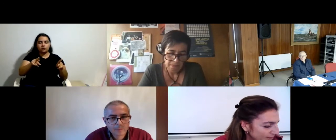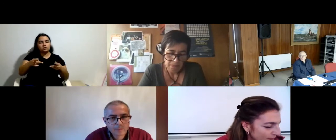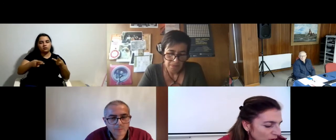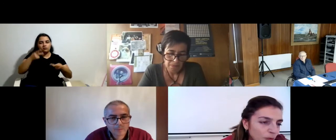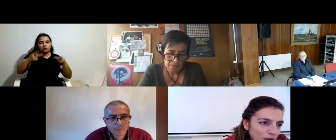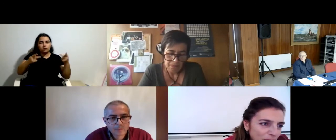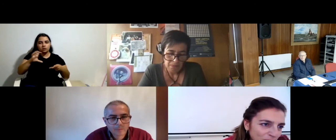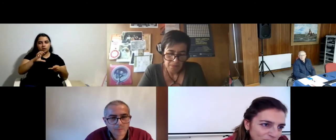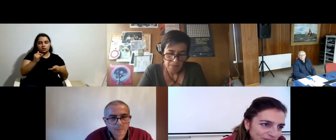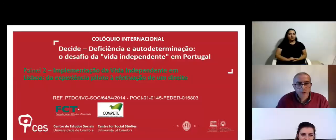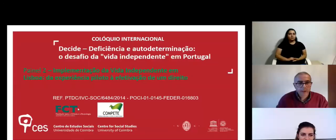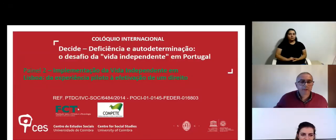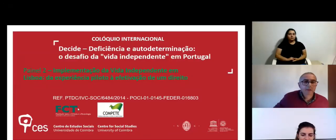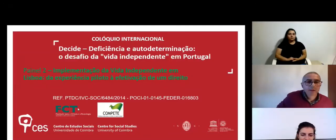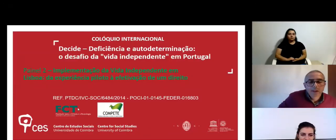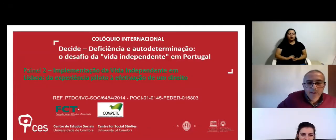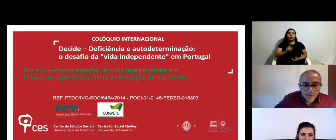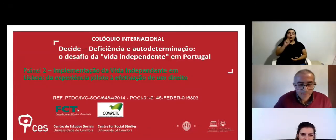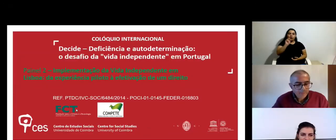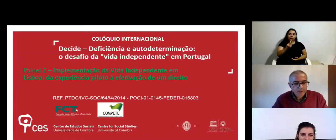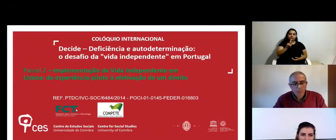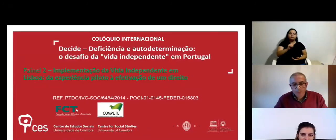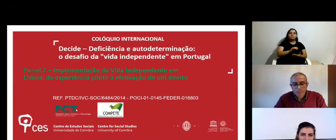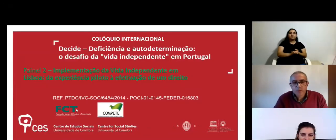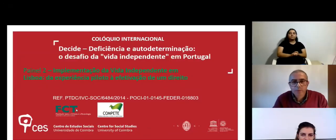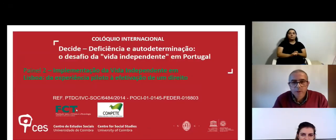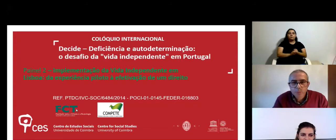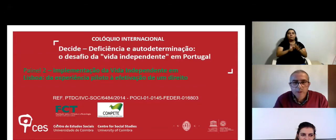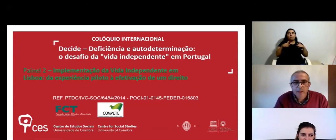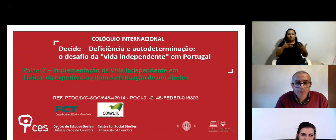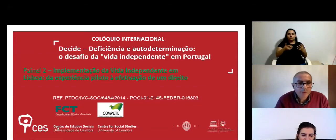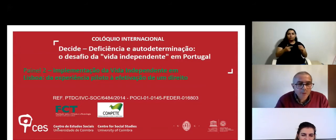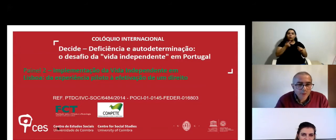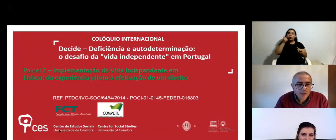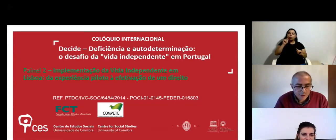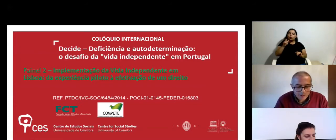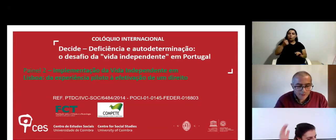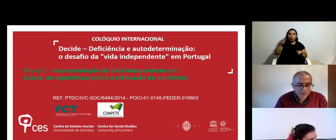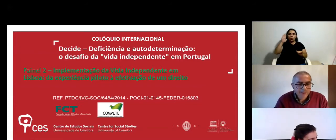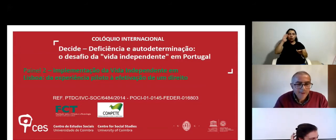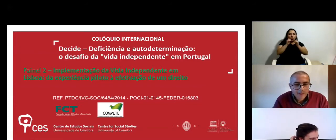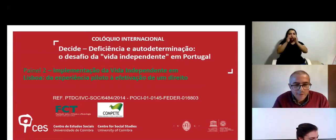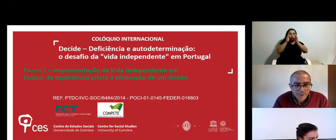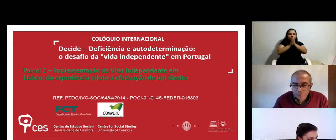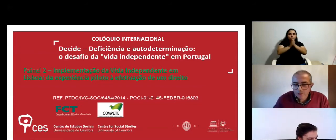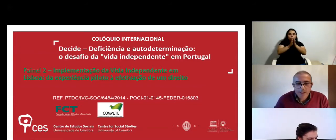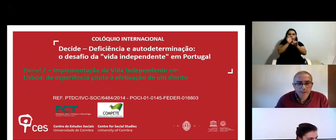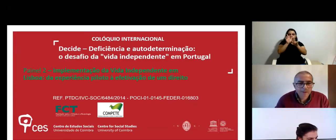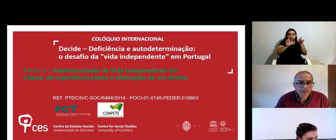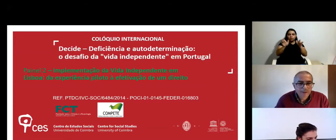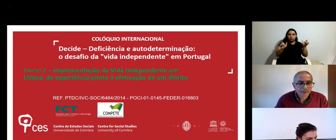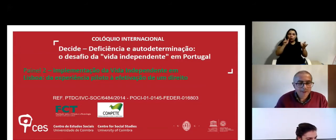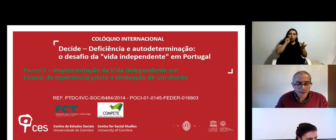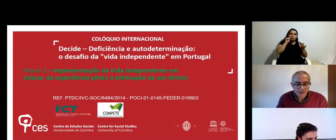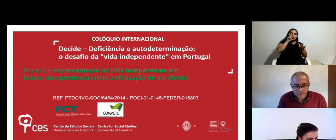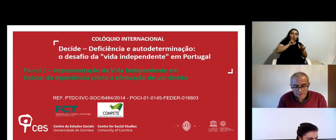projeto piloto. Ok. Bom, mais uma vez, boa tarde a todos e a todas. Vejo que ainda